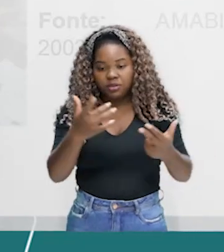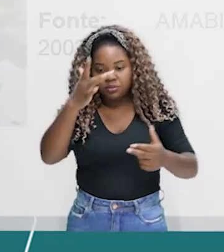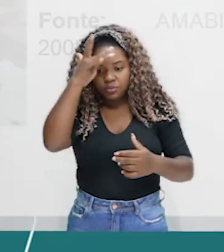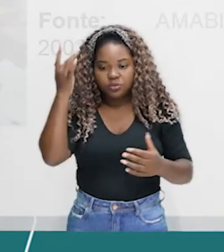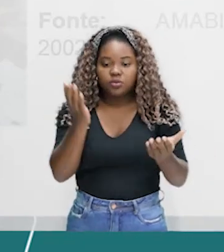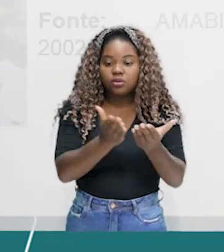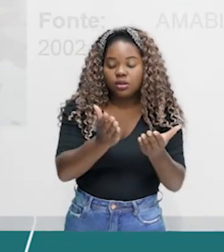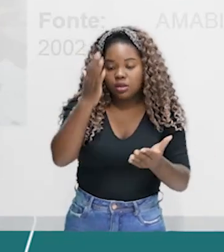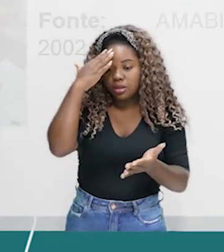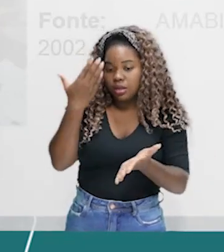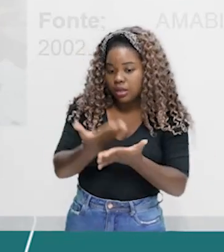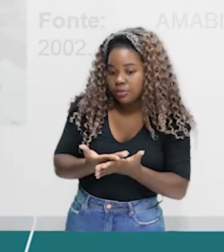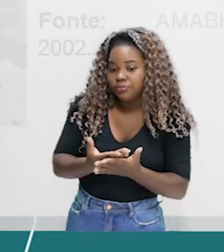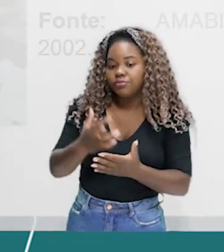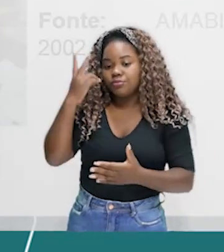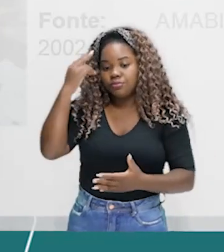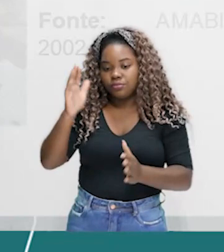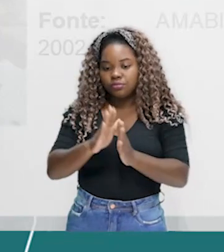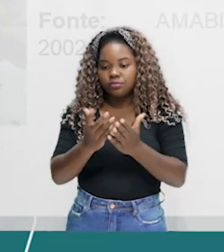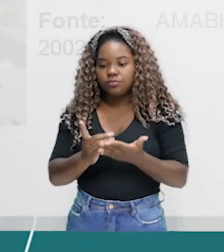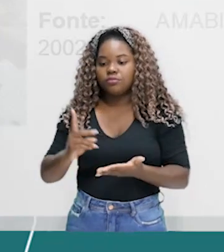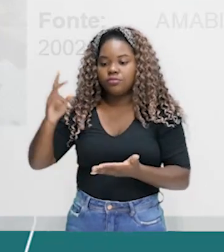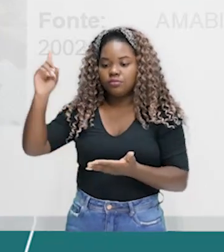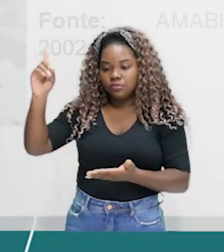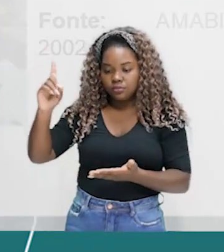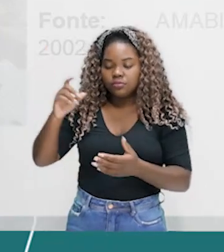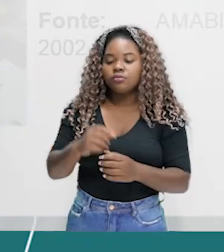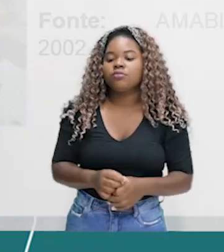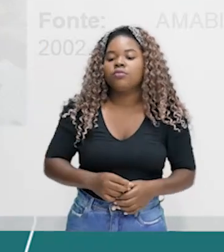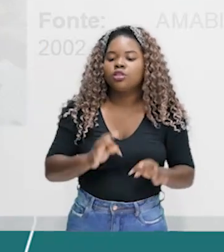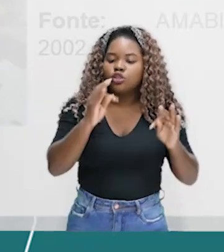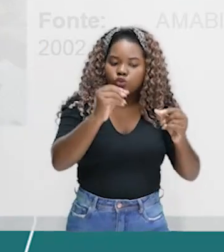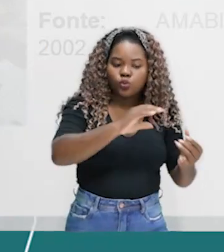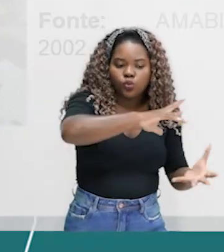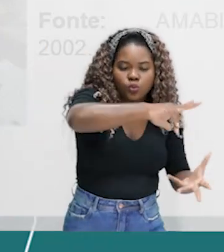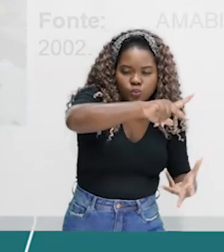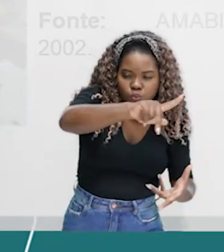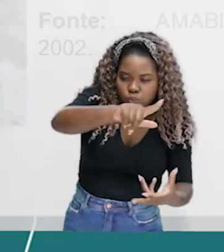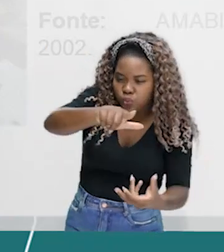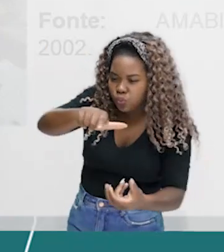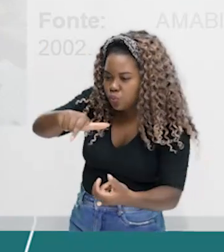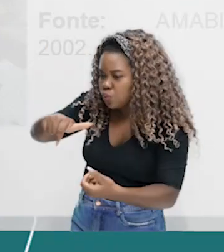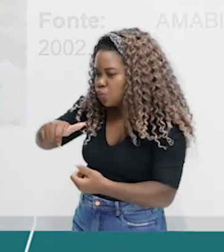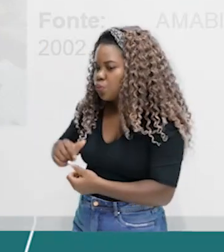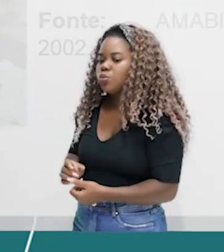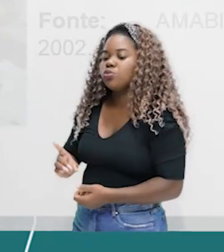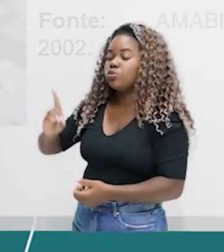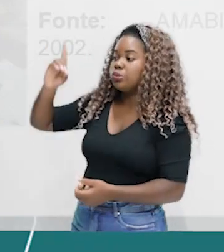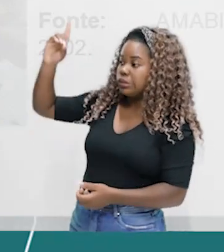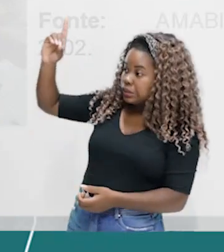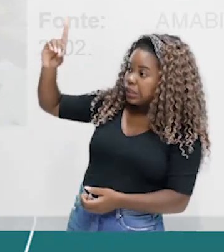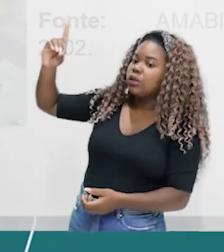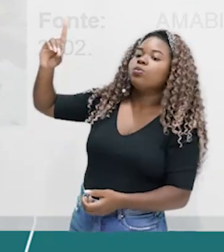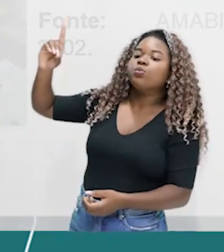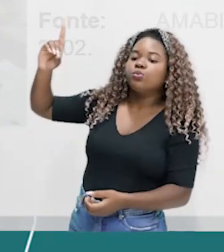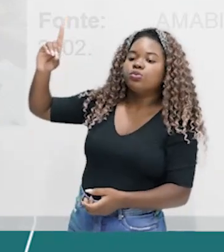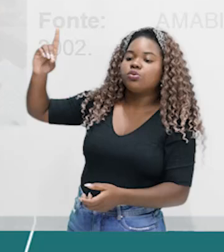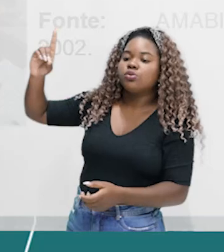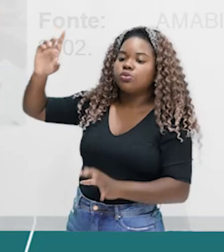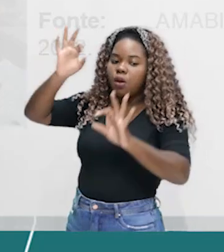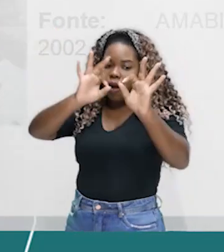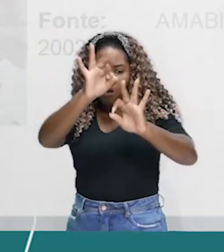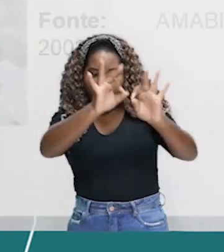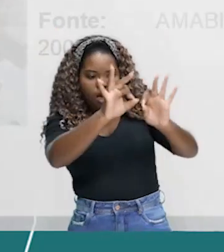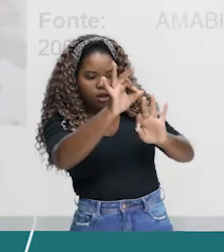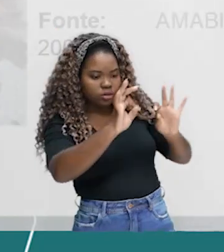tá? E acredita na história da Bíblia, que todo o universo foi formado por Deus, né? E esse